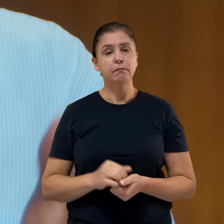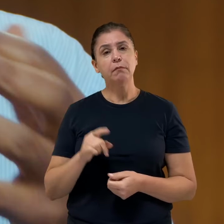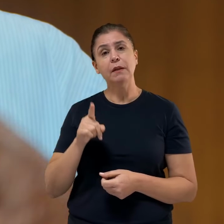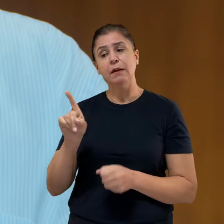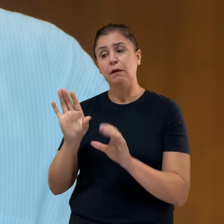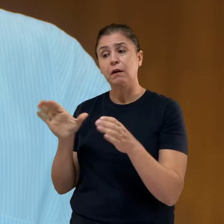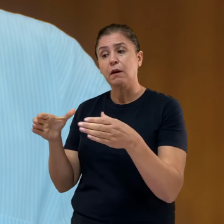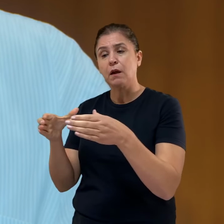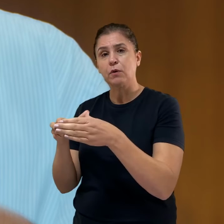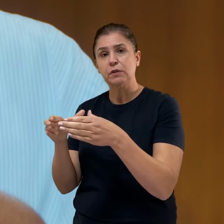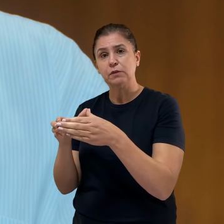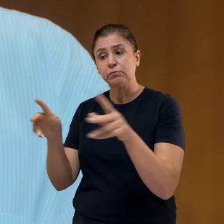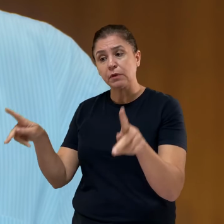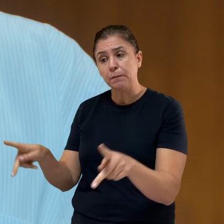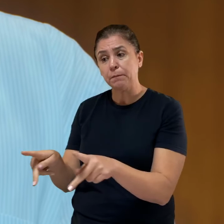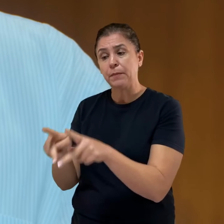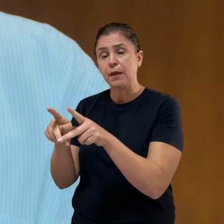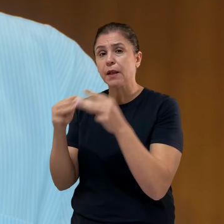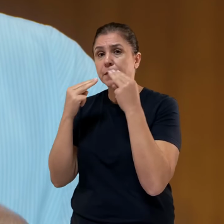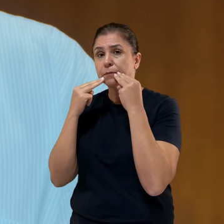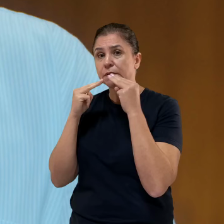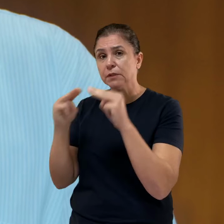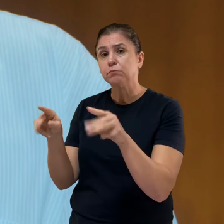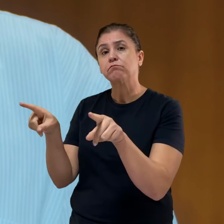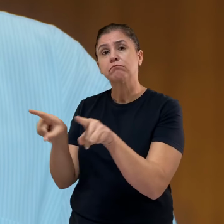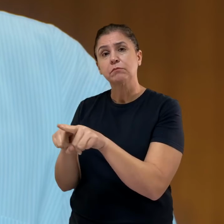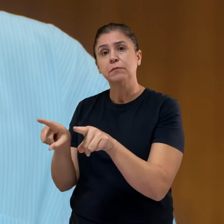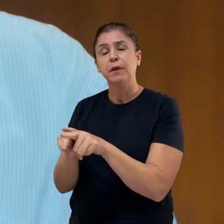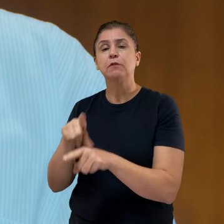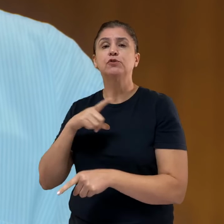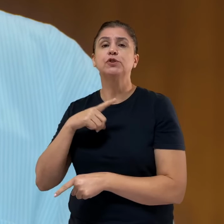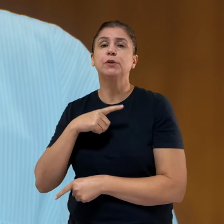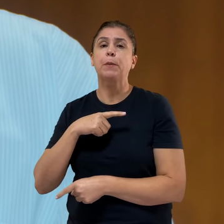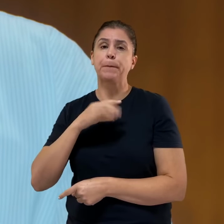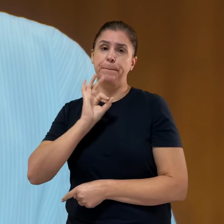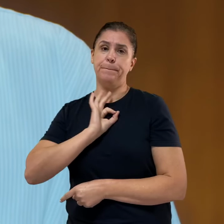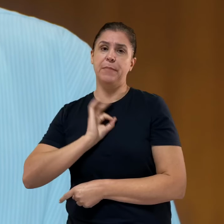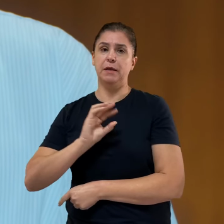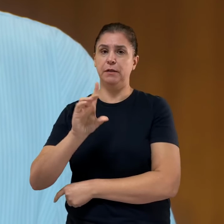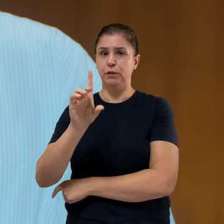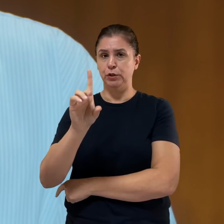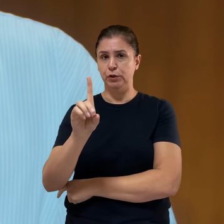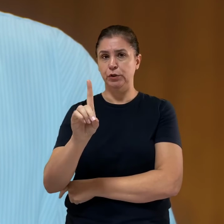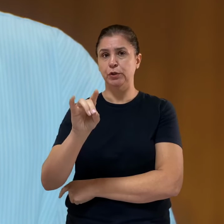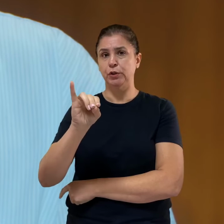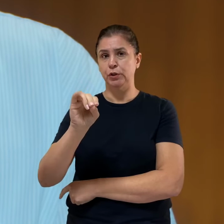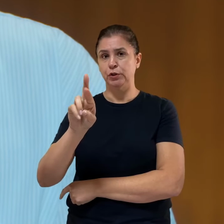E na congregação da pequena missão também estava o padre Dirceu.